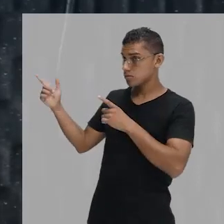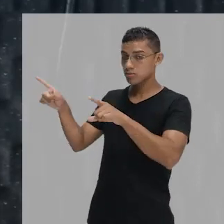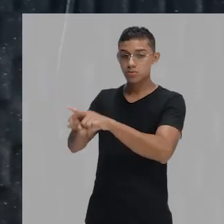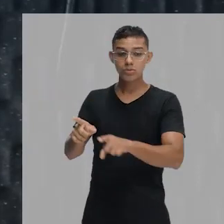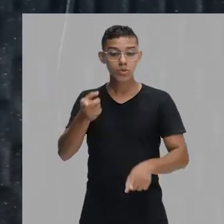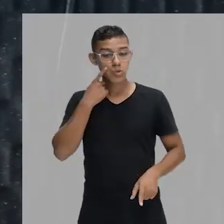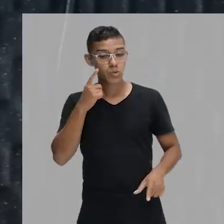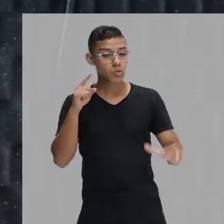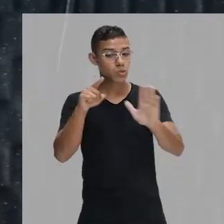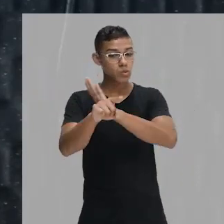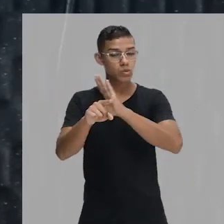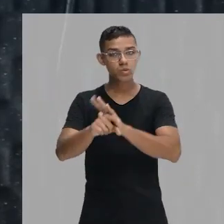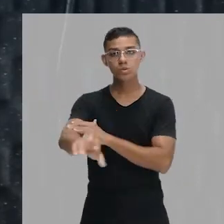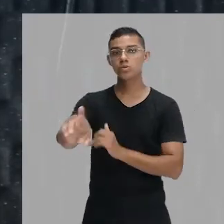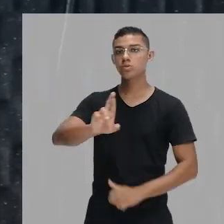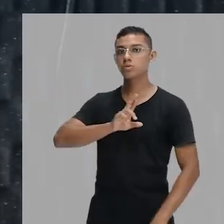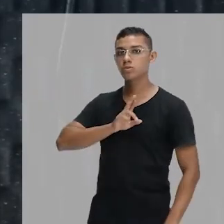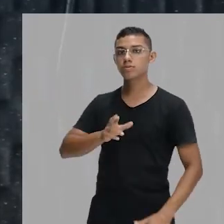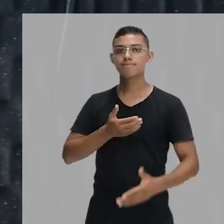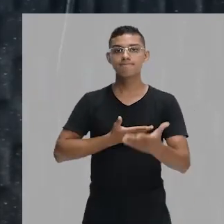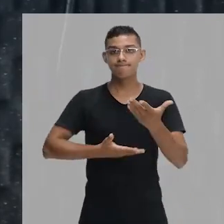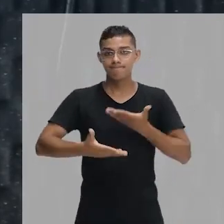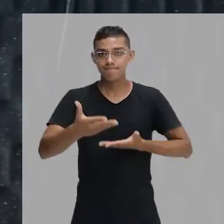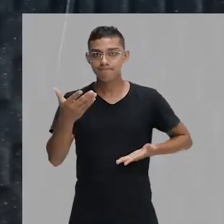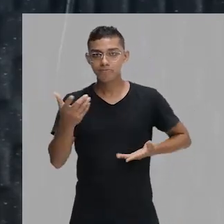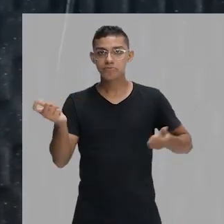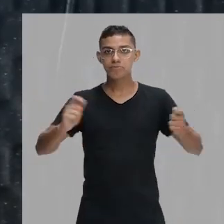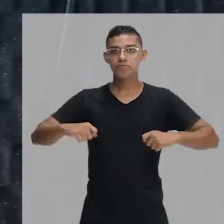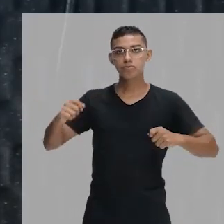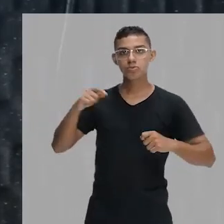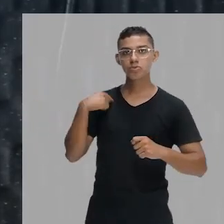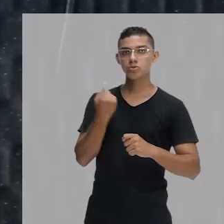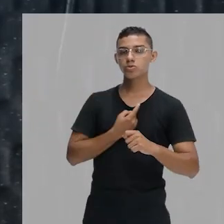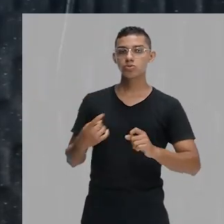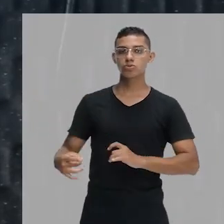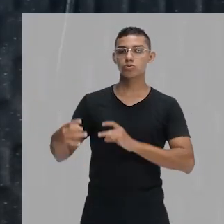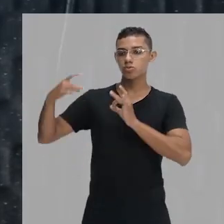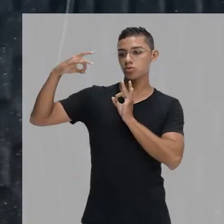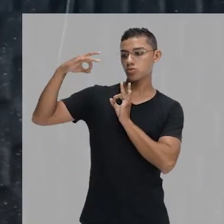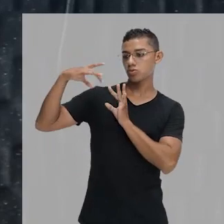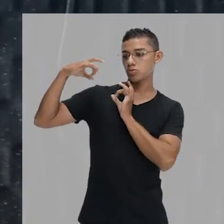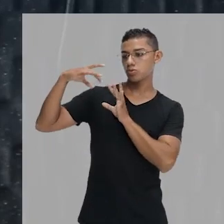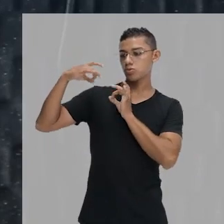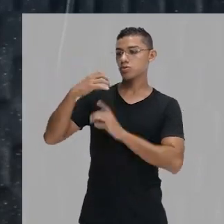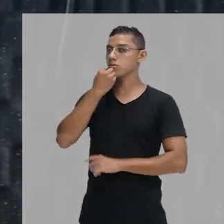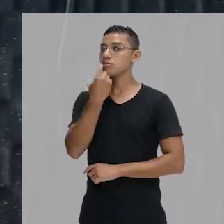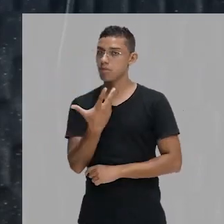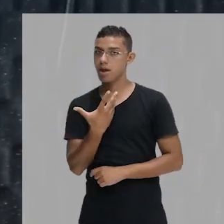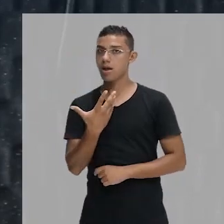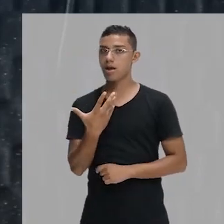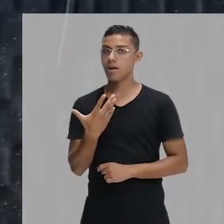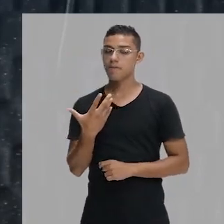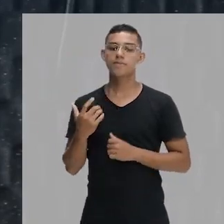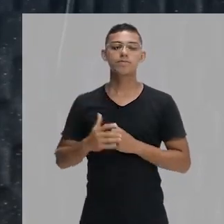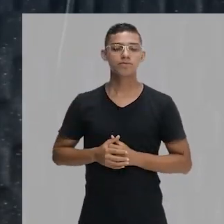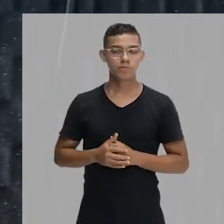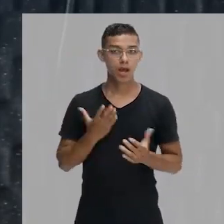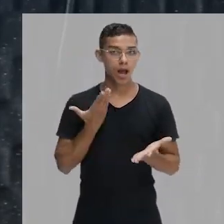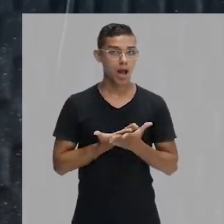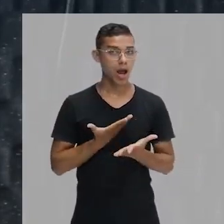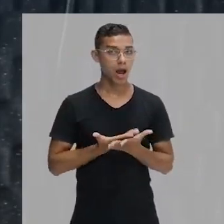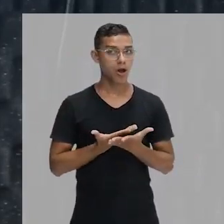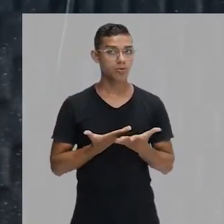né? Tá? Conteúdos, tira dúvidas, porque aí a gente tem um feedback melhor de vocês. Bora para a aula de hoje? Muito